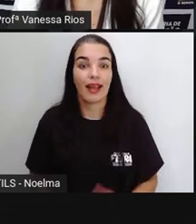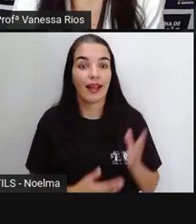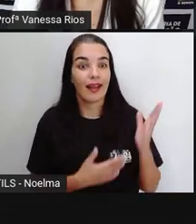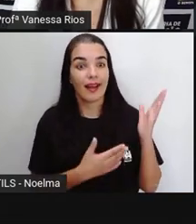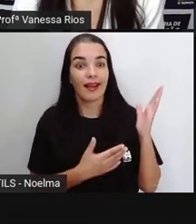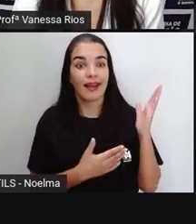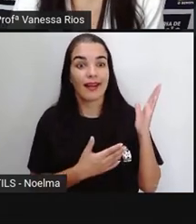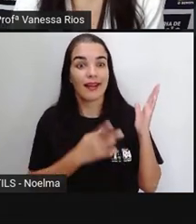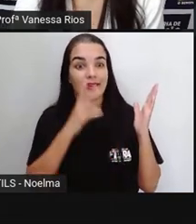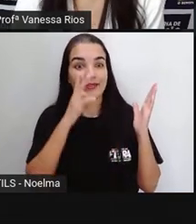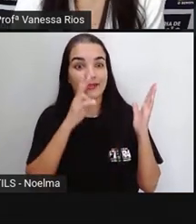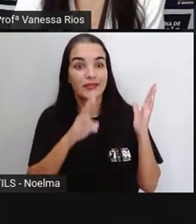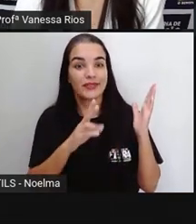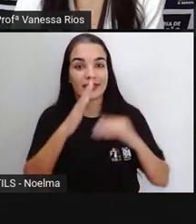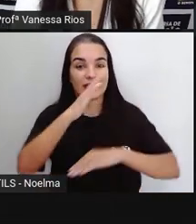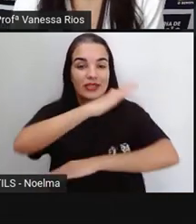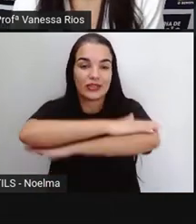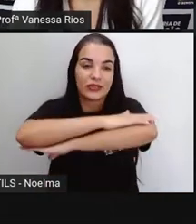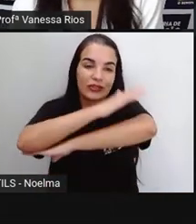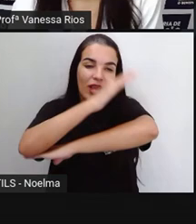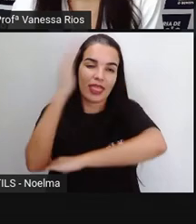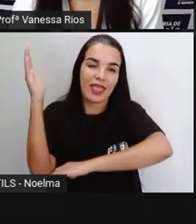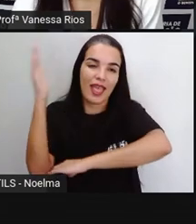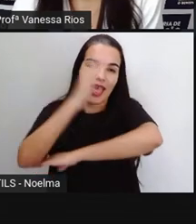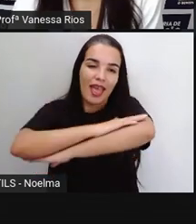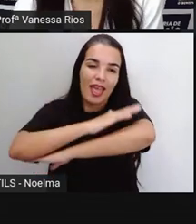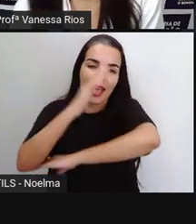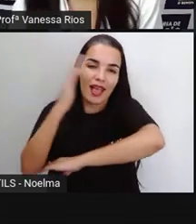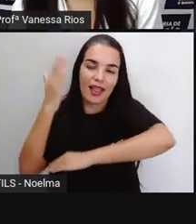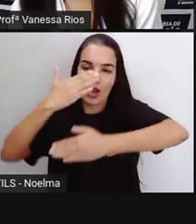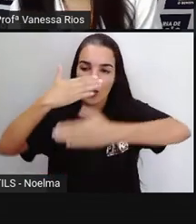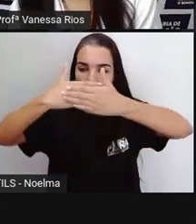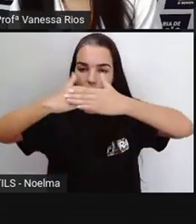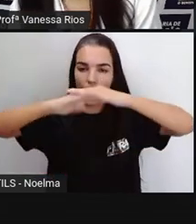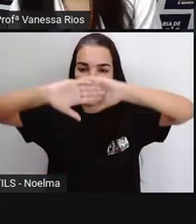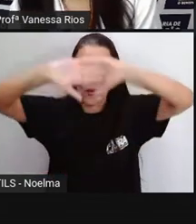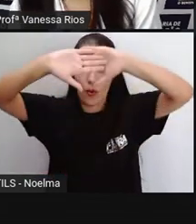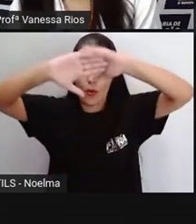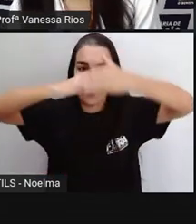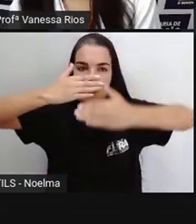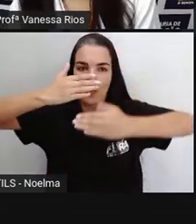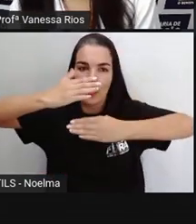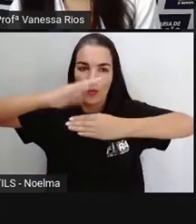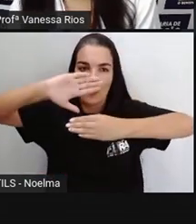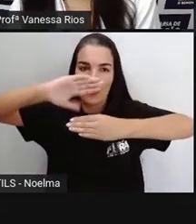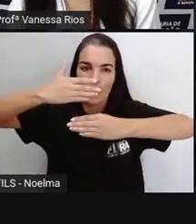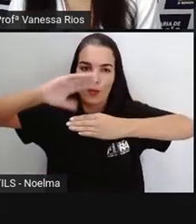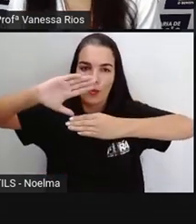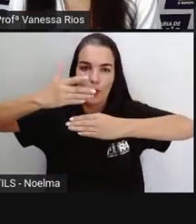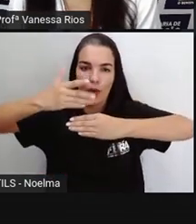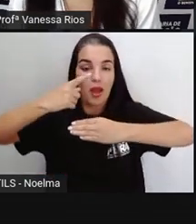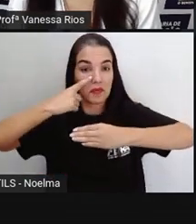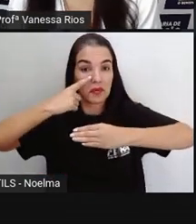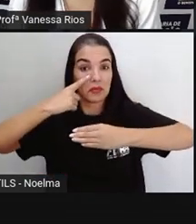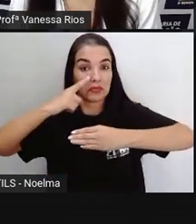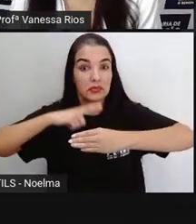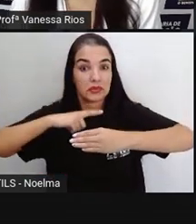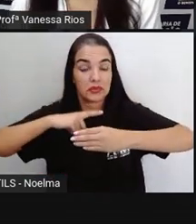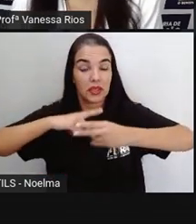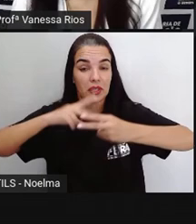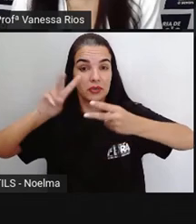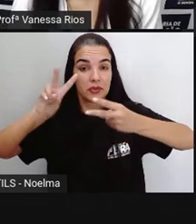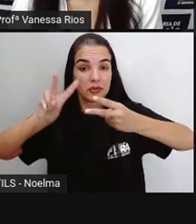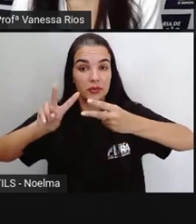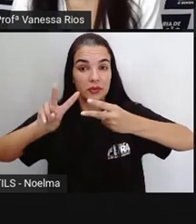E aqui o basculante, né, ou essa janelinha pequena, a gente percebe também a presença aí de figuras bidimensionais, Nesse